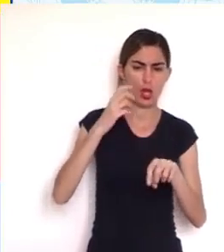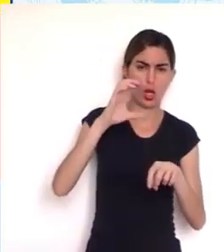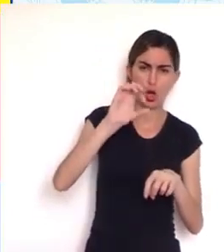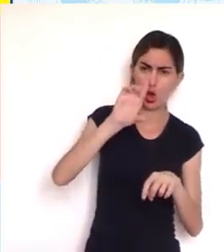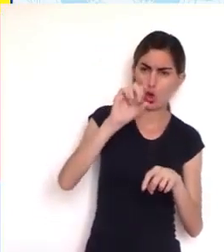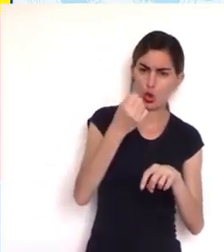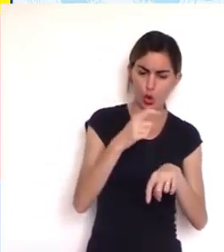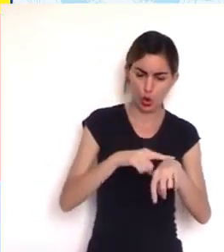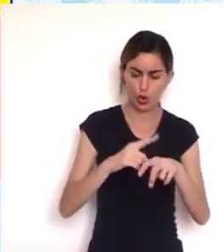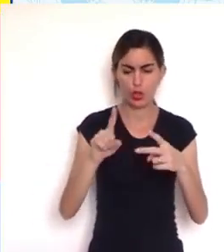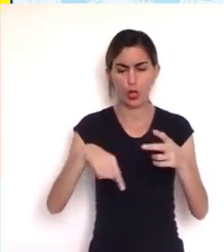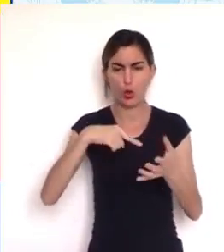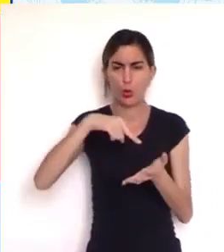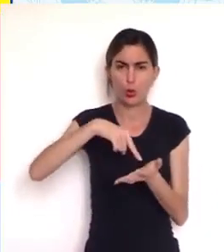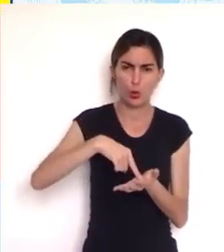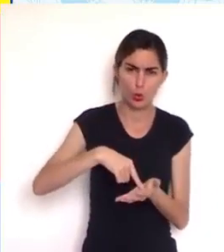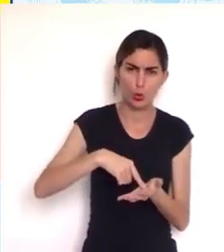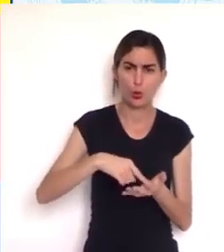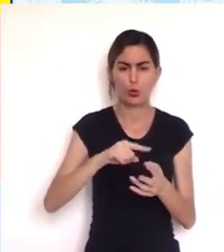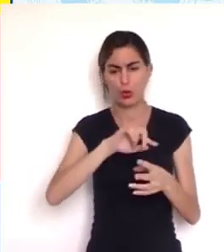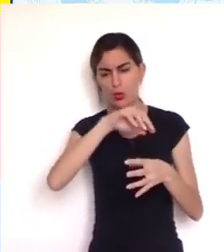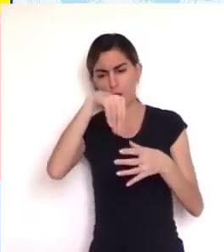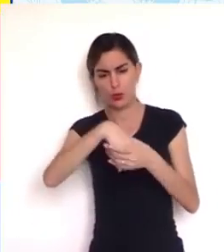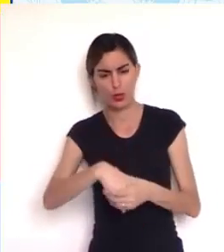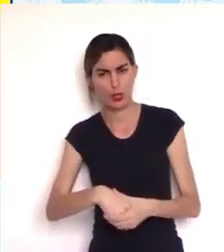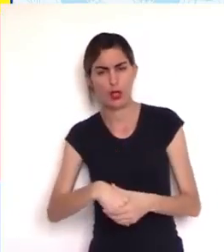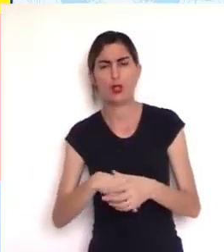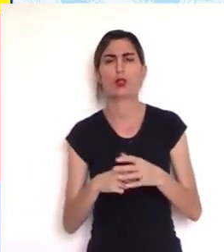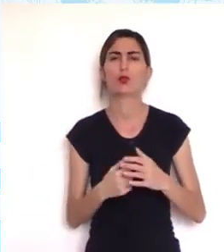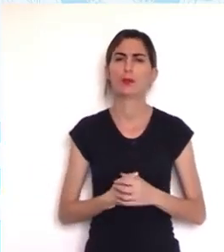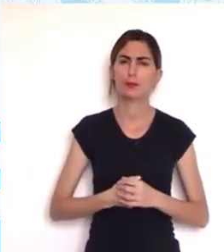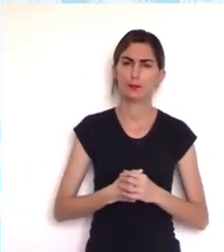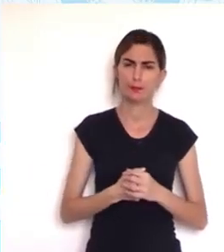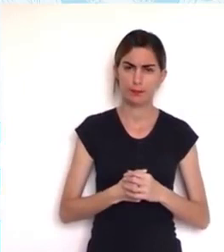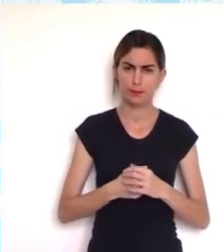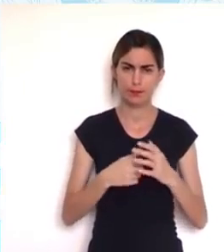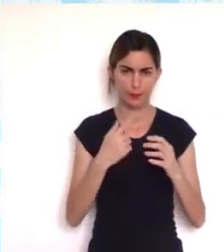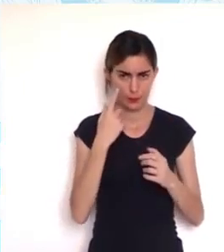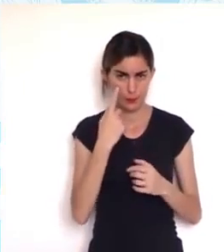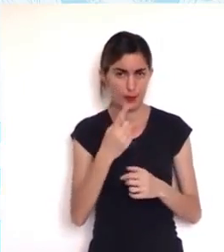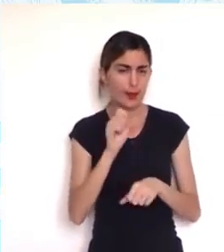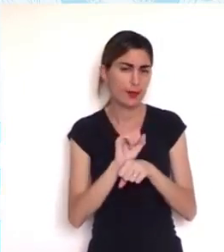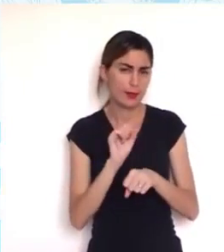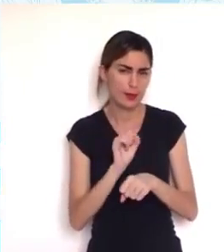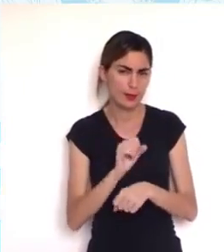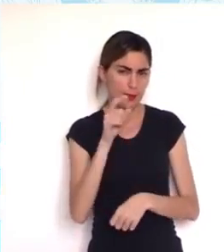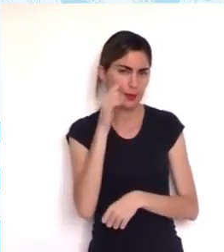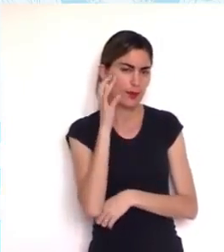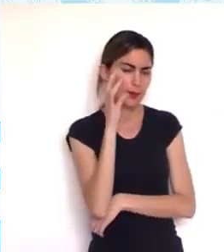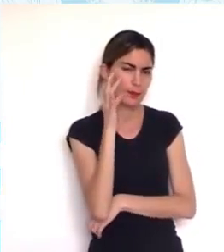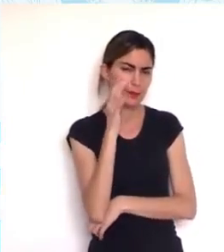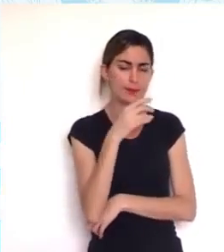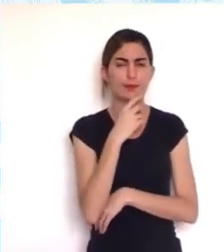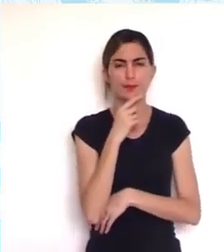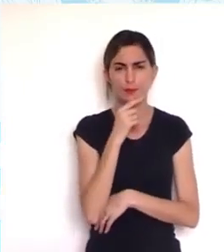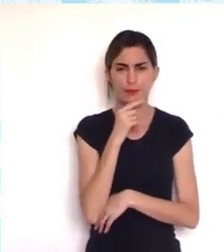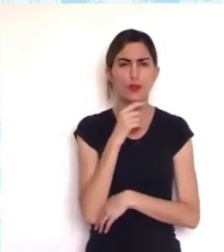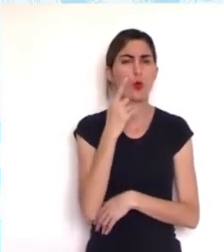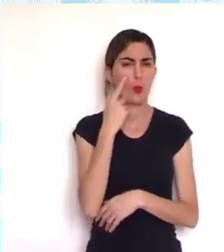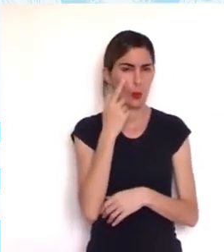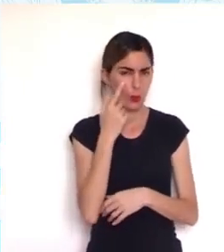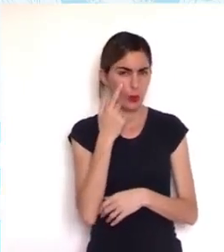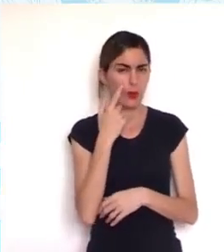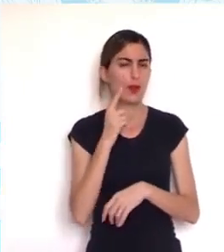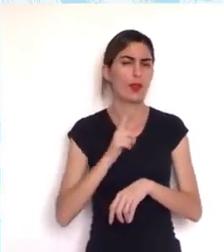a crosta e o núcleo interno. Tempinho aí para pensar. Olha